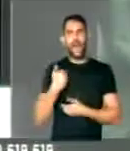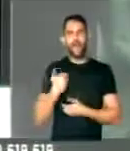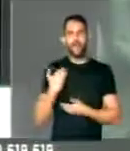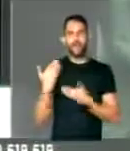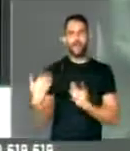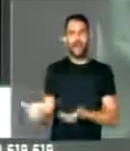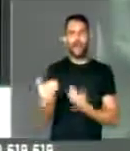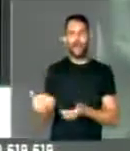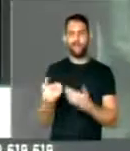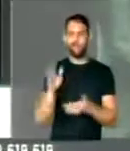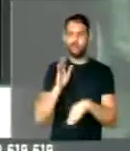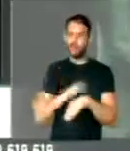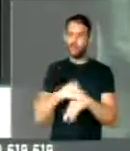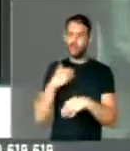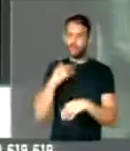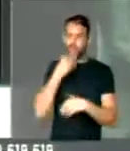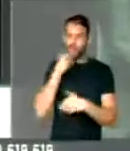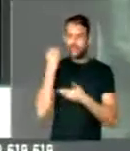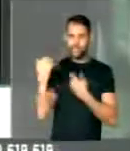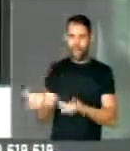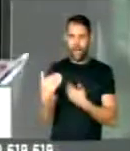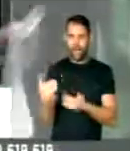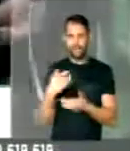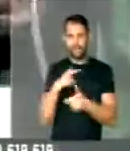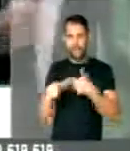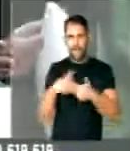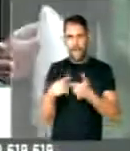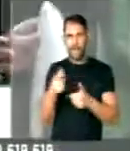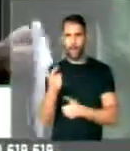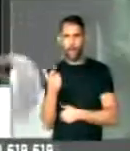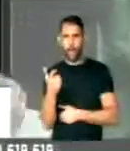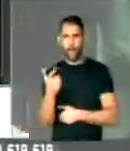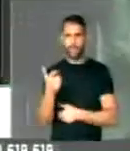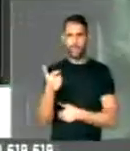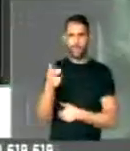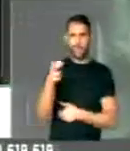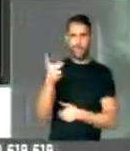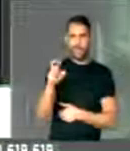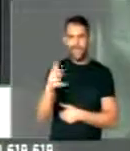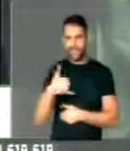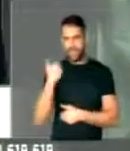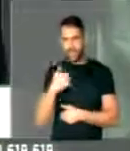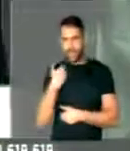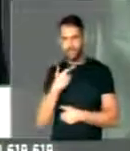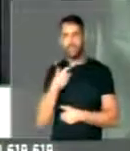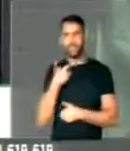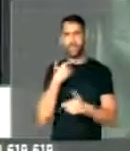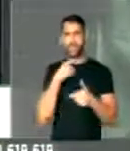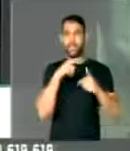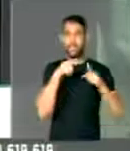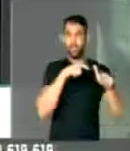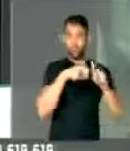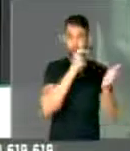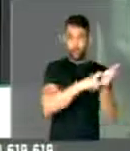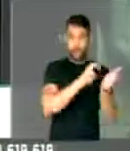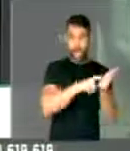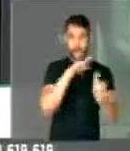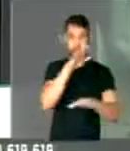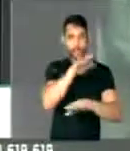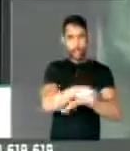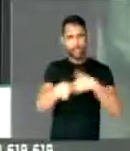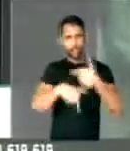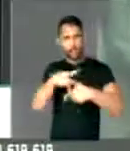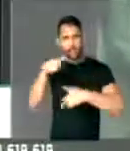Muitos jovens com 12, 15 anos, quando estudam meio turno, outro turno estão na lavoura, estão